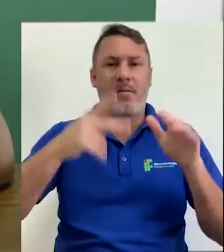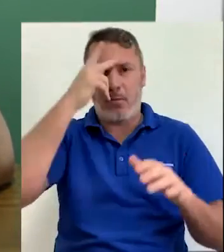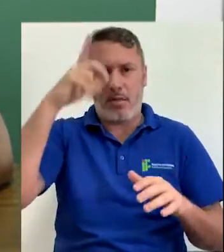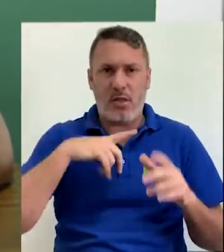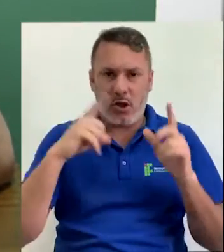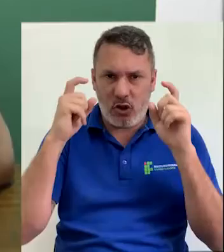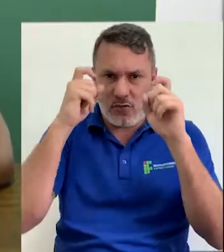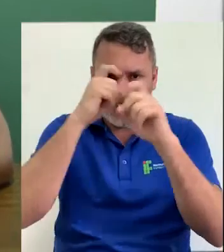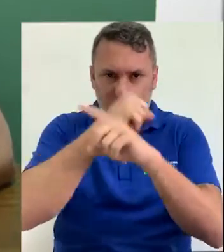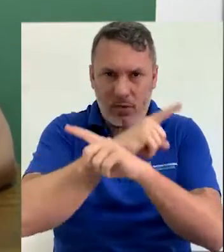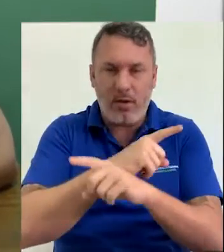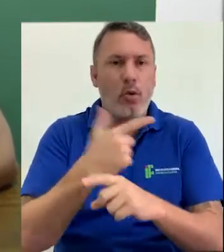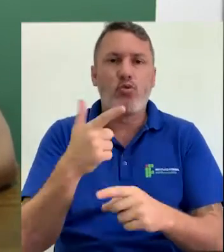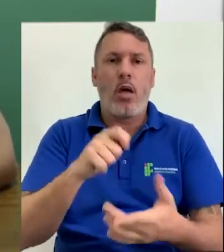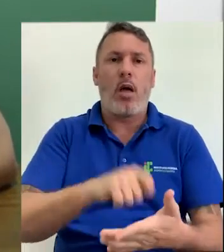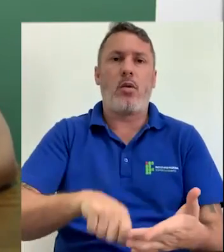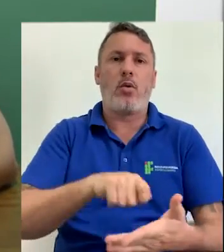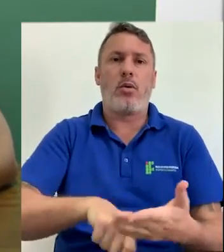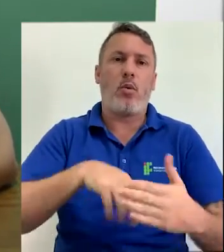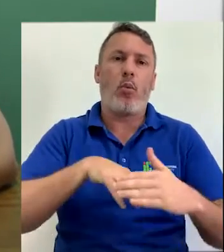dificuldade, confiar na cabeça.